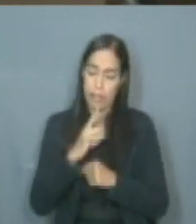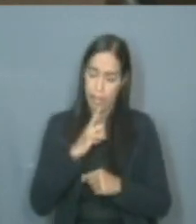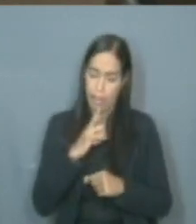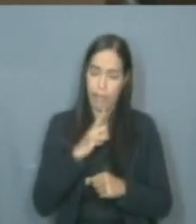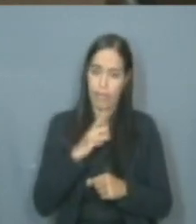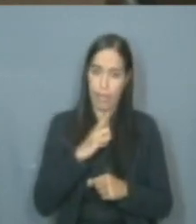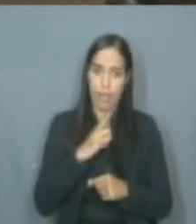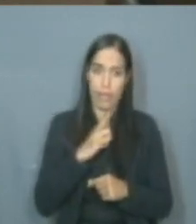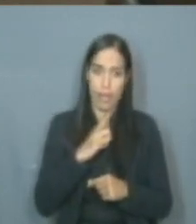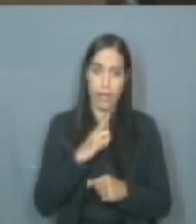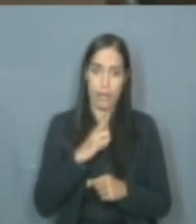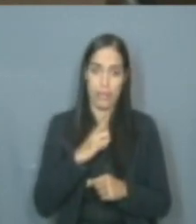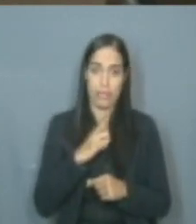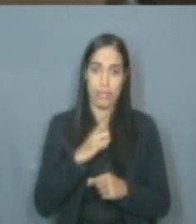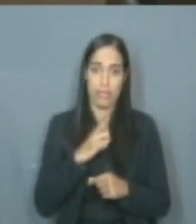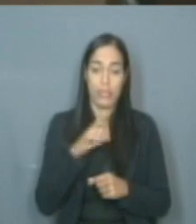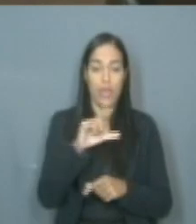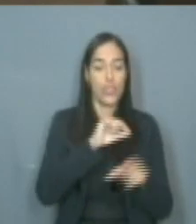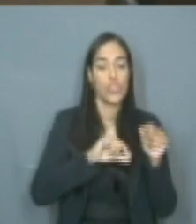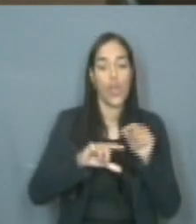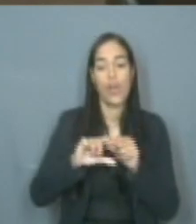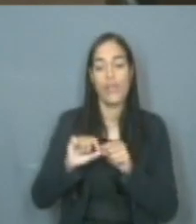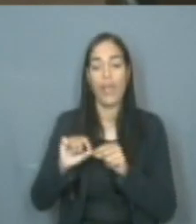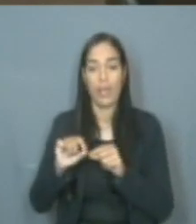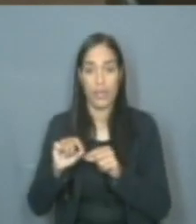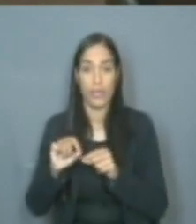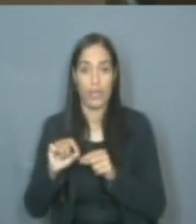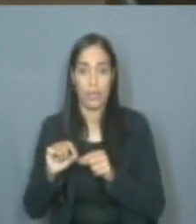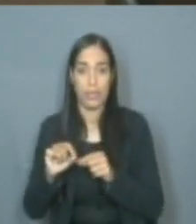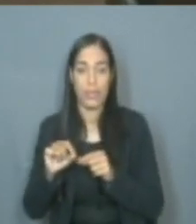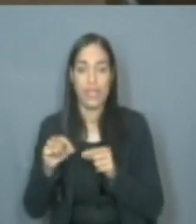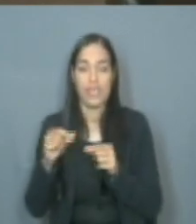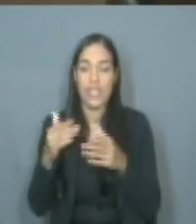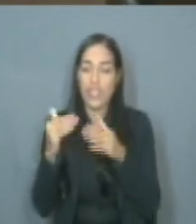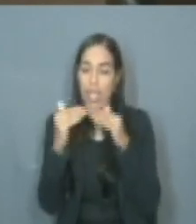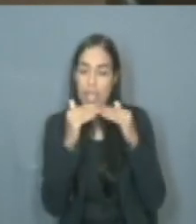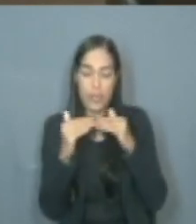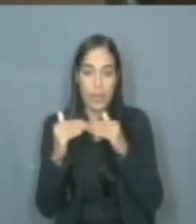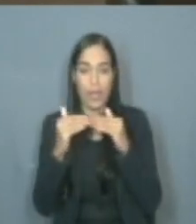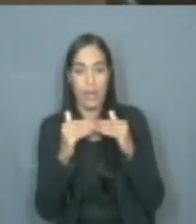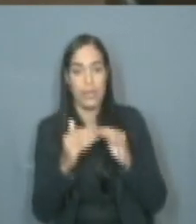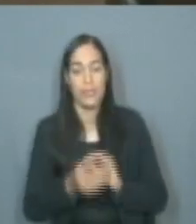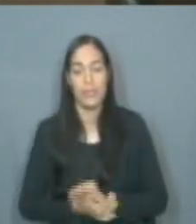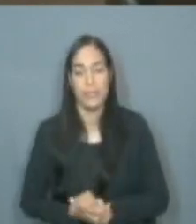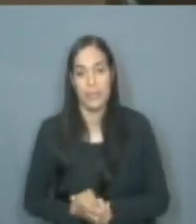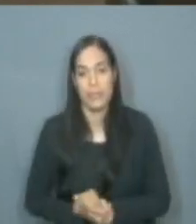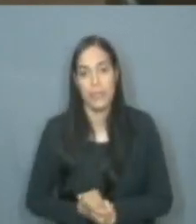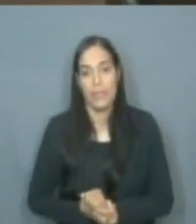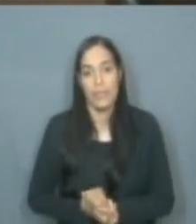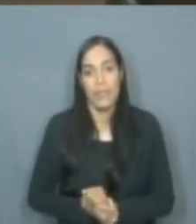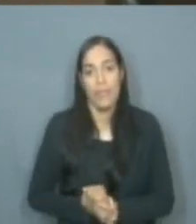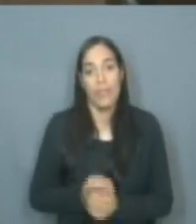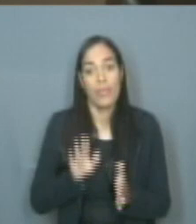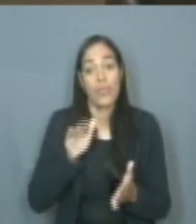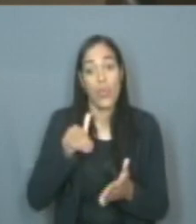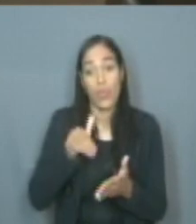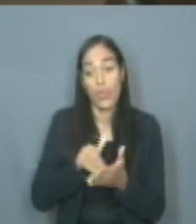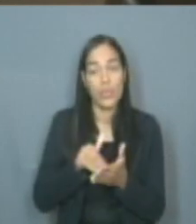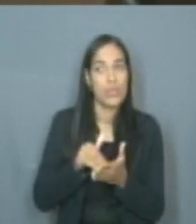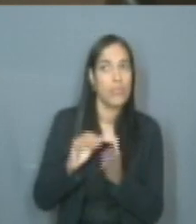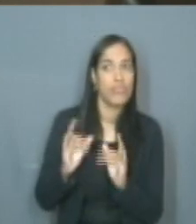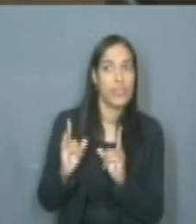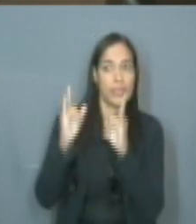exatamente o princípio ali de isonomia. E aí entra um ponto que eu trouxe exatamente para o debate, do último, ou um dos